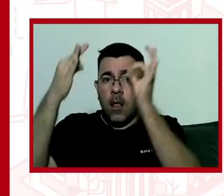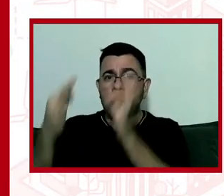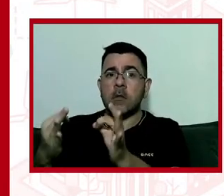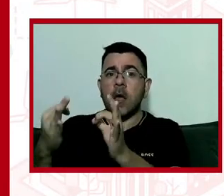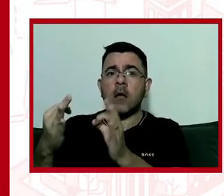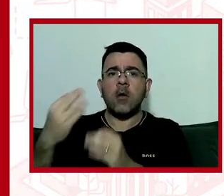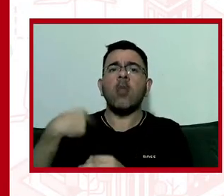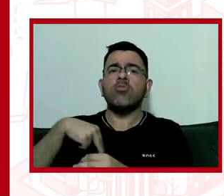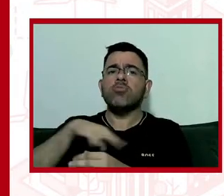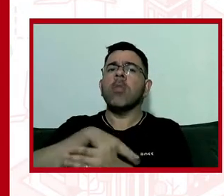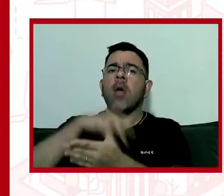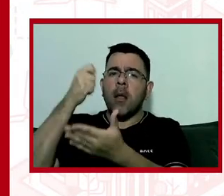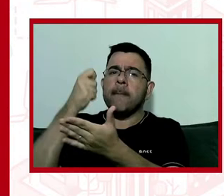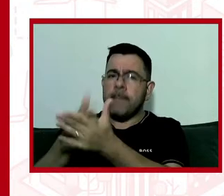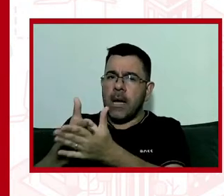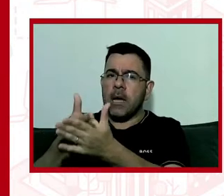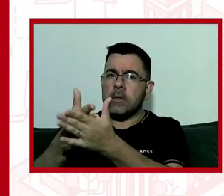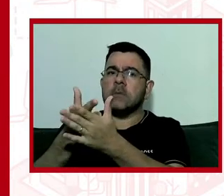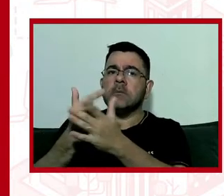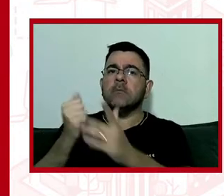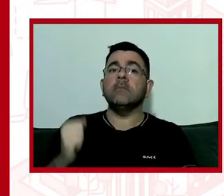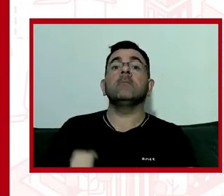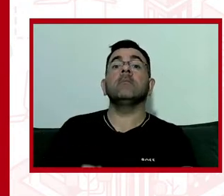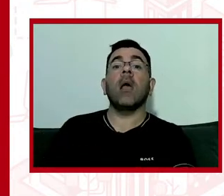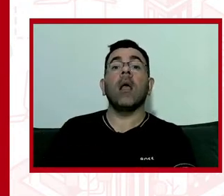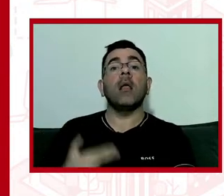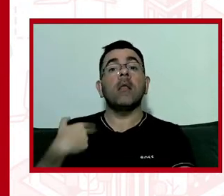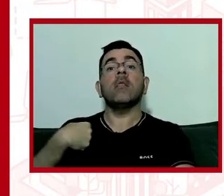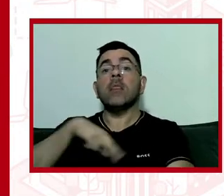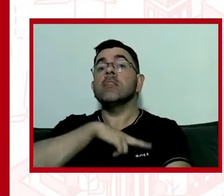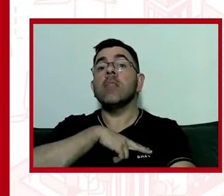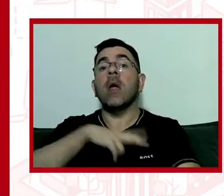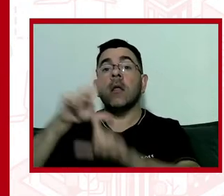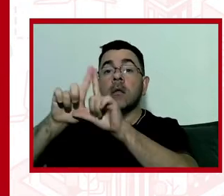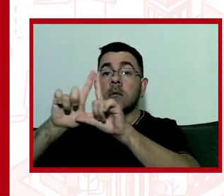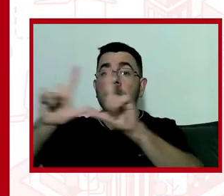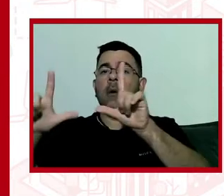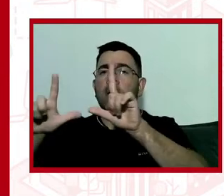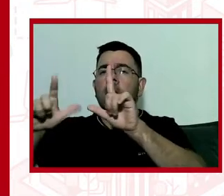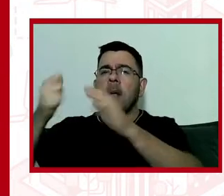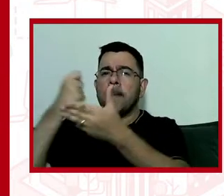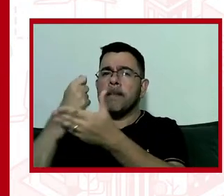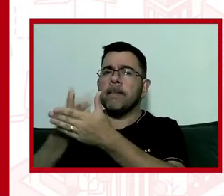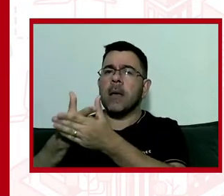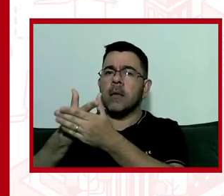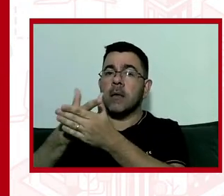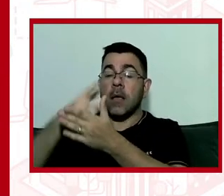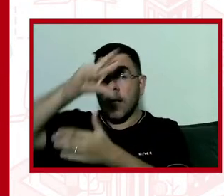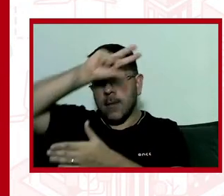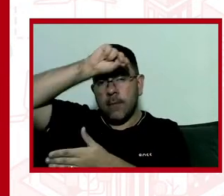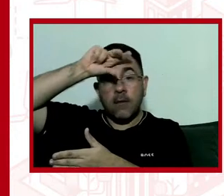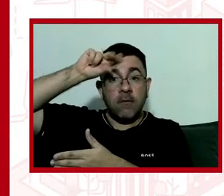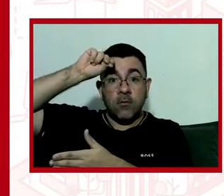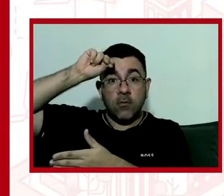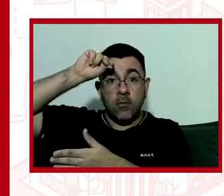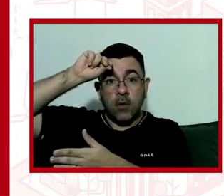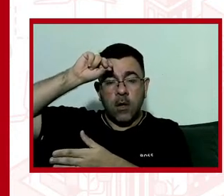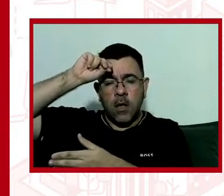a solução e quando a gente compra a solução eh a gente vira sócio a prefeitura vira sócio